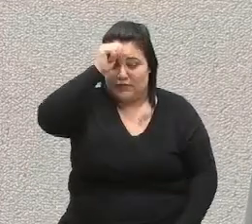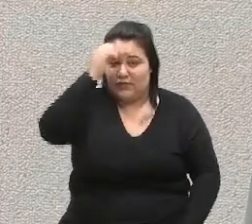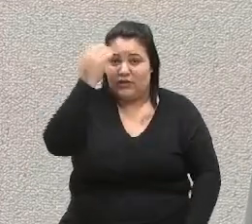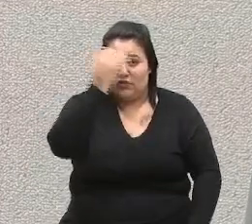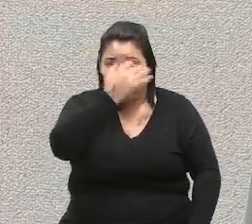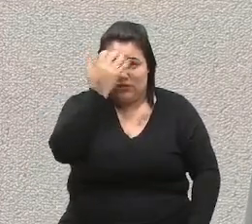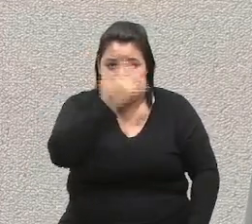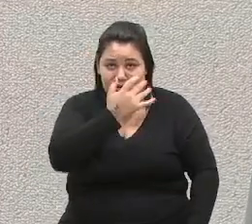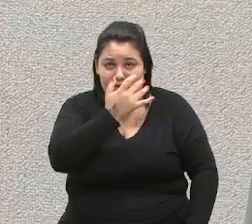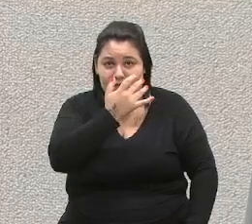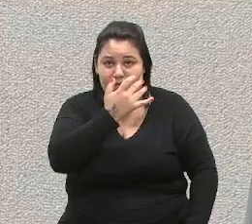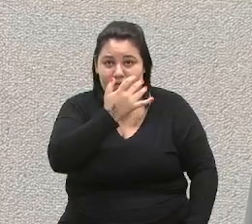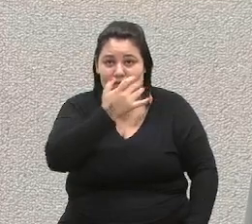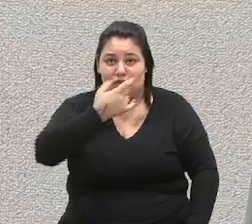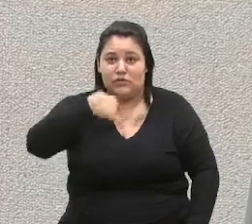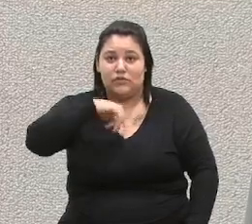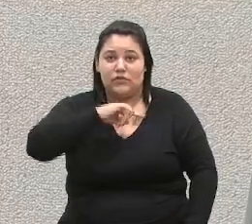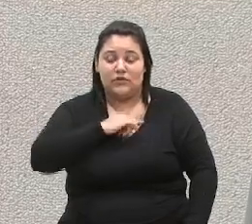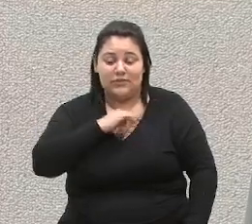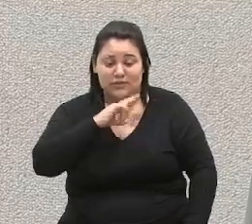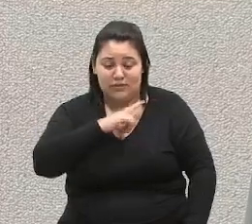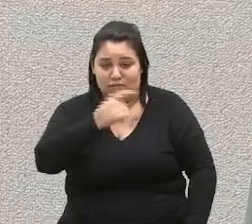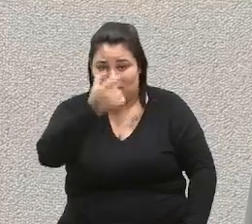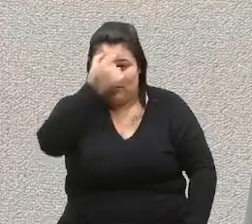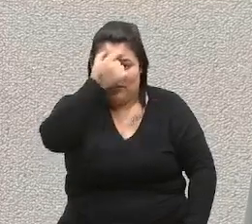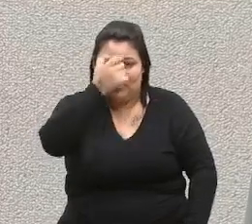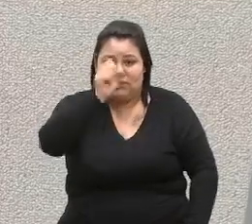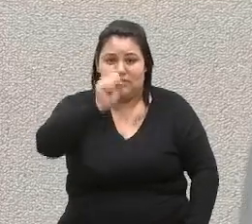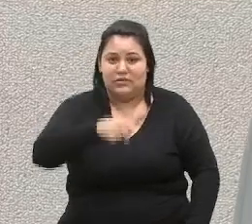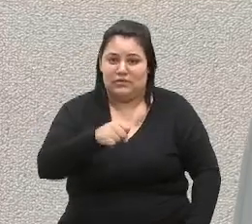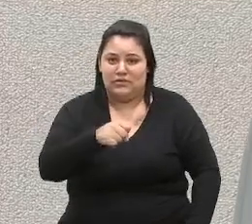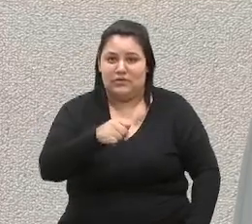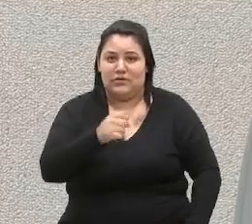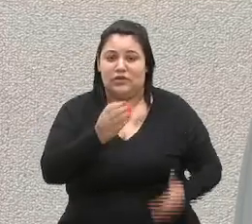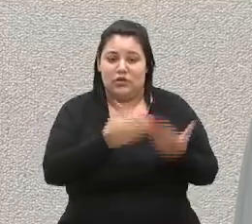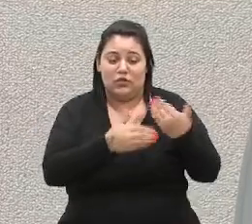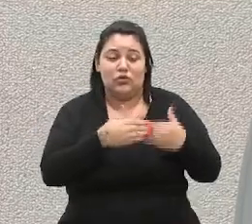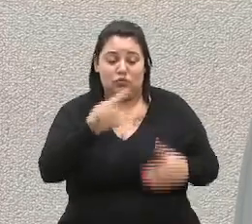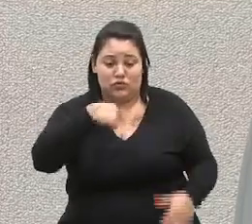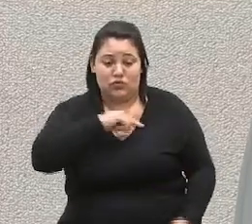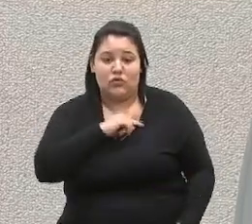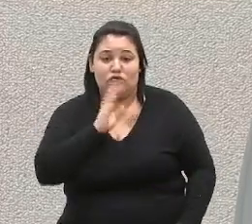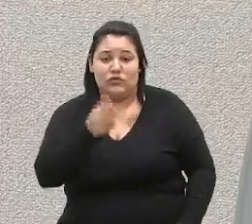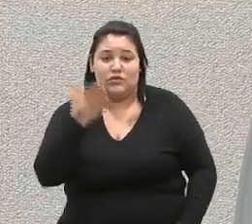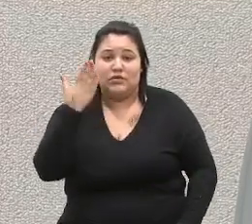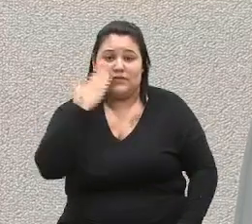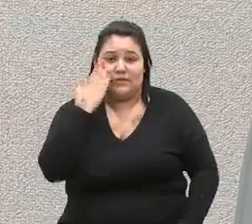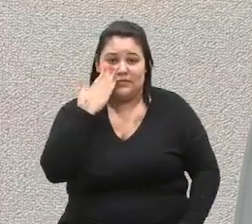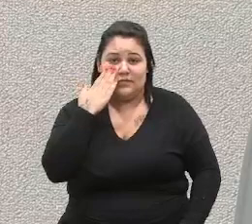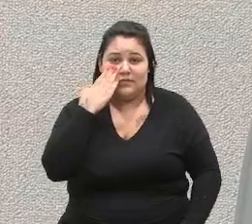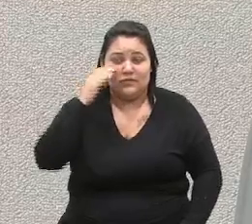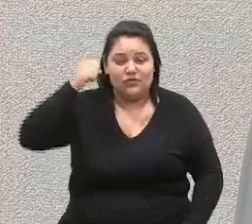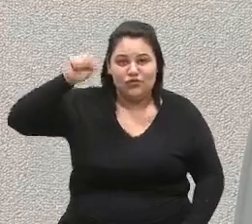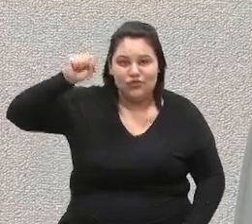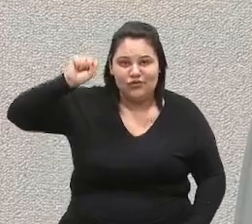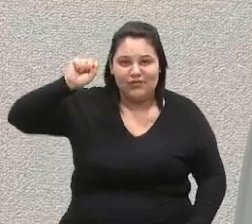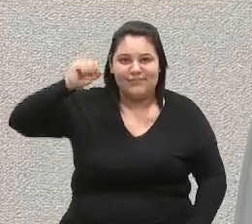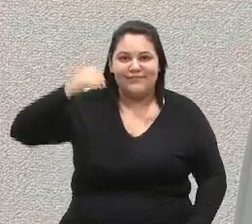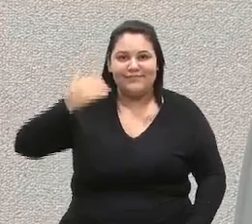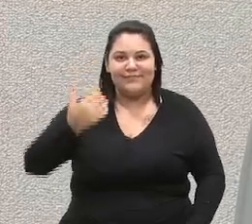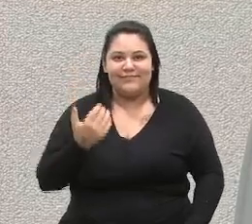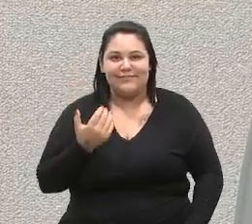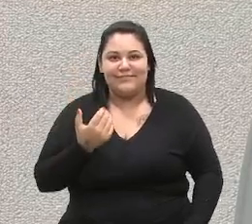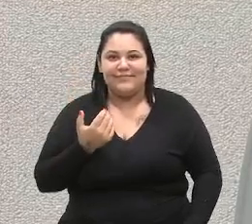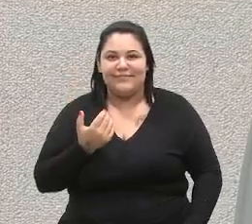Domênico, a gente tem consciência, e todos nós temos aqui, vereador Xuxa, de que